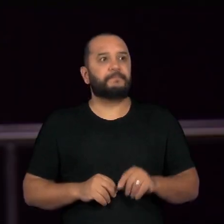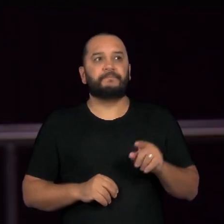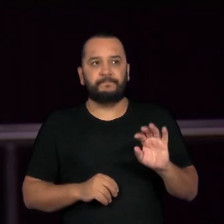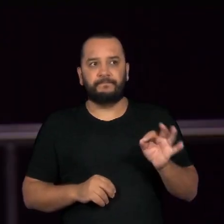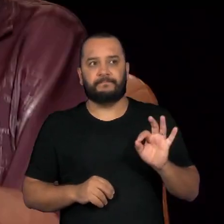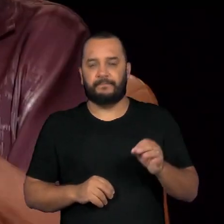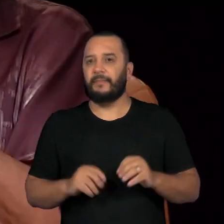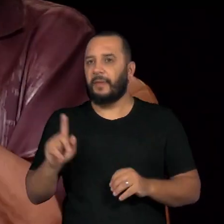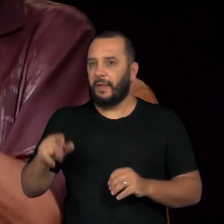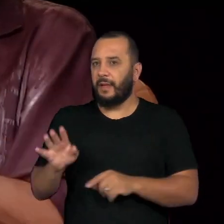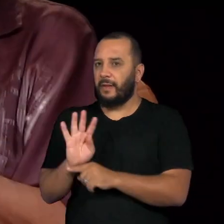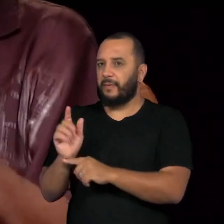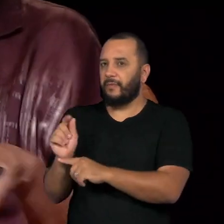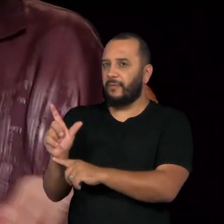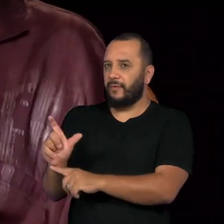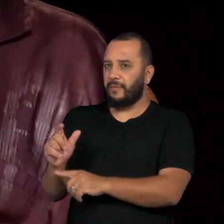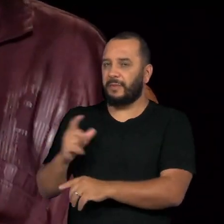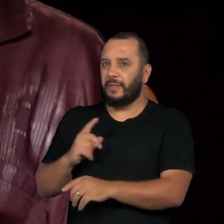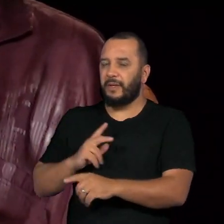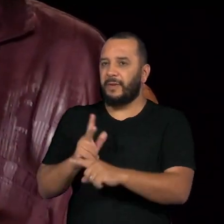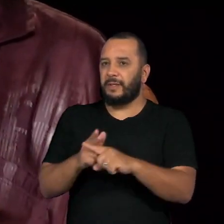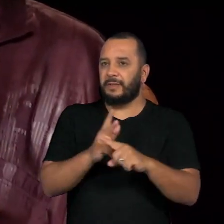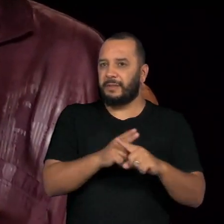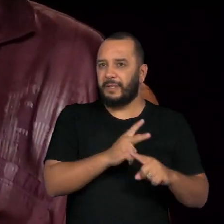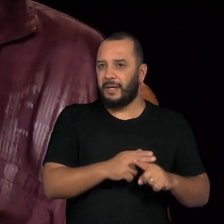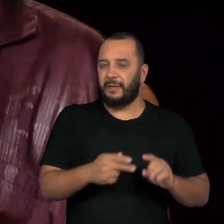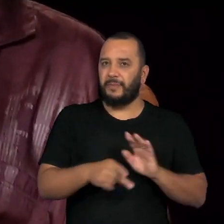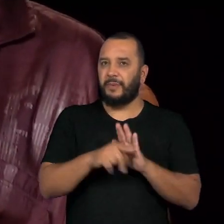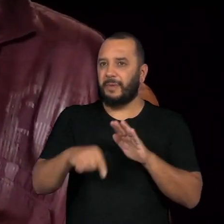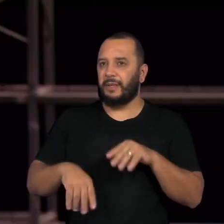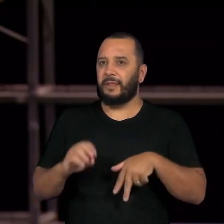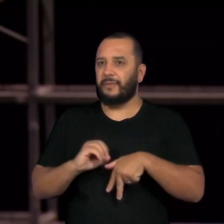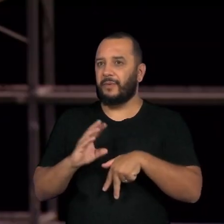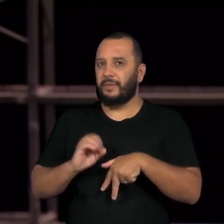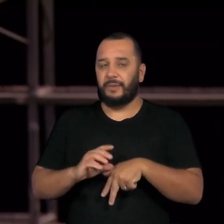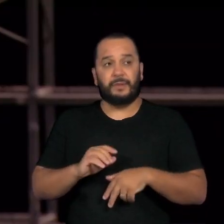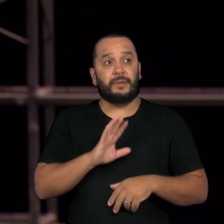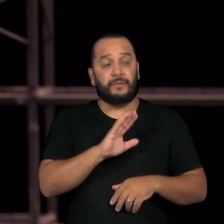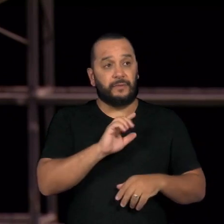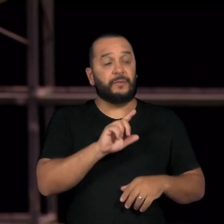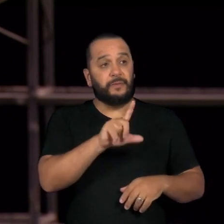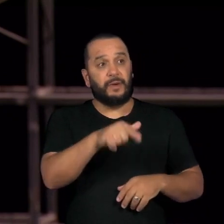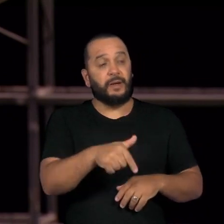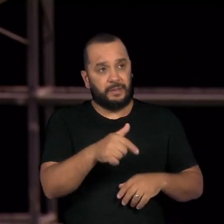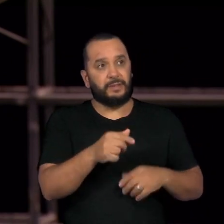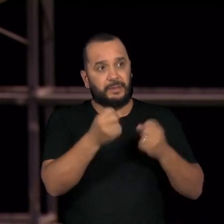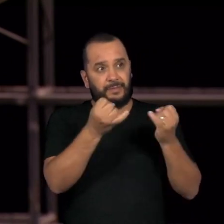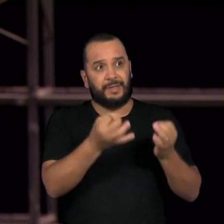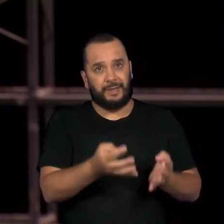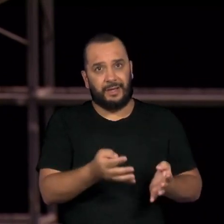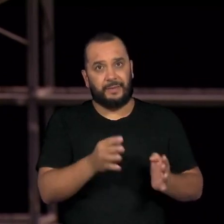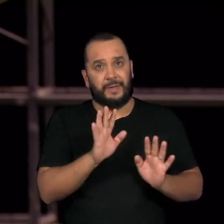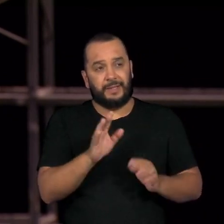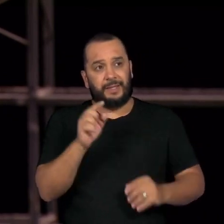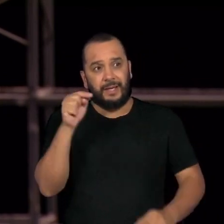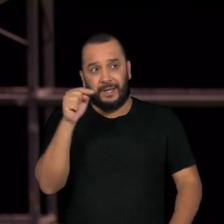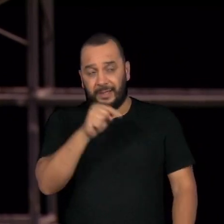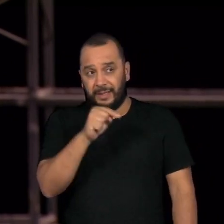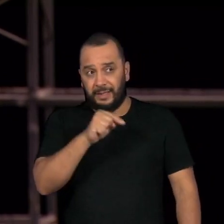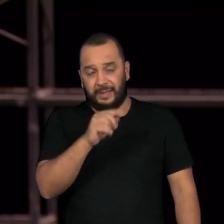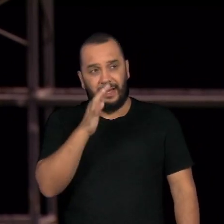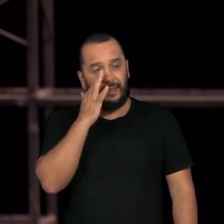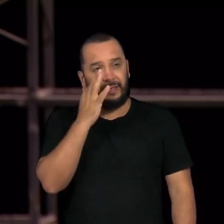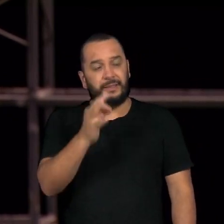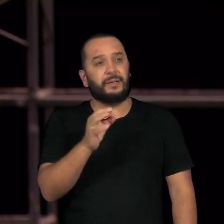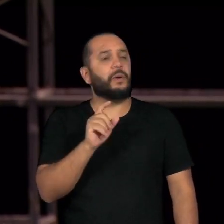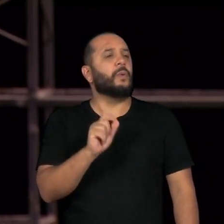um longa feito a partir de uma série que eu fiz para a Cultura. A gente vai falar sobre isso. Tá. É que aqui eu queria chamar a atenção do